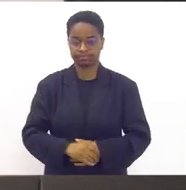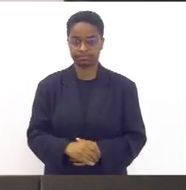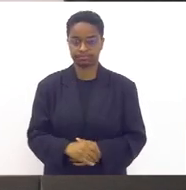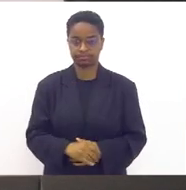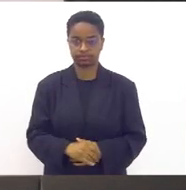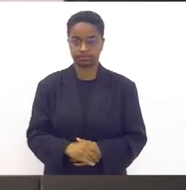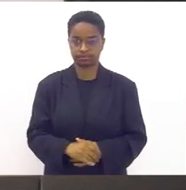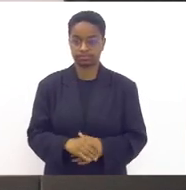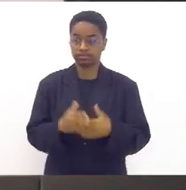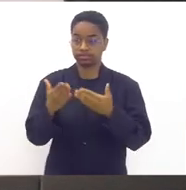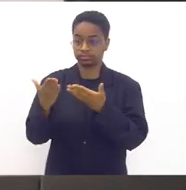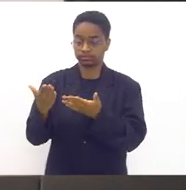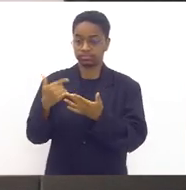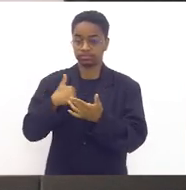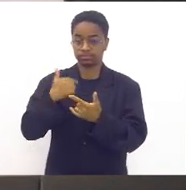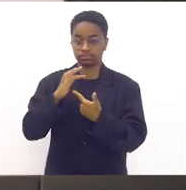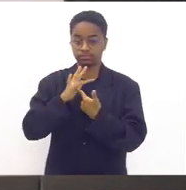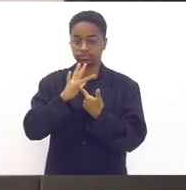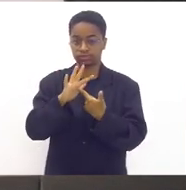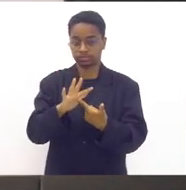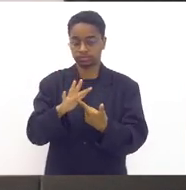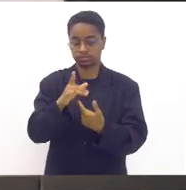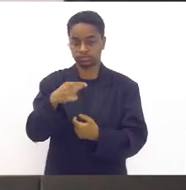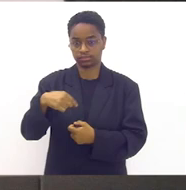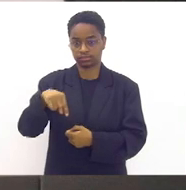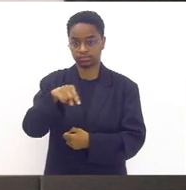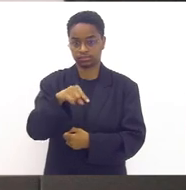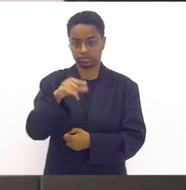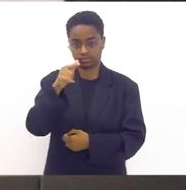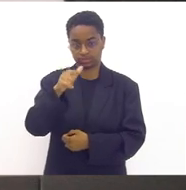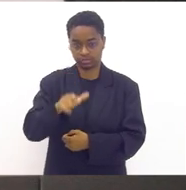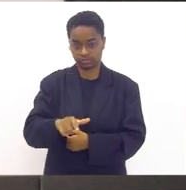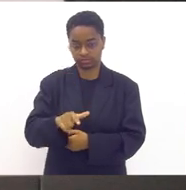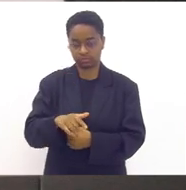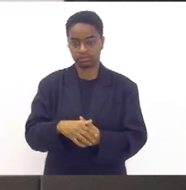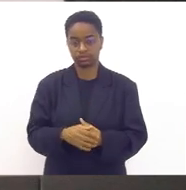Bem, aqui é só abrindo aqui por função, de novo,